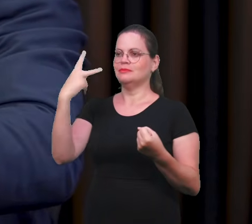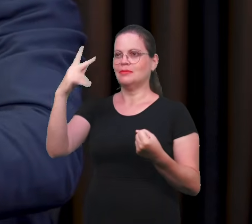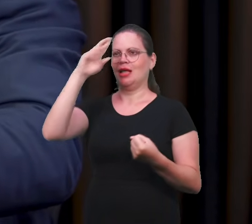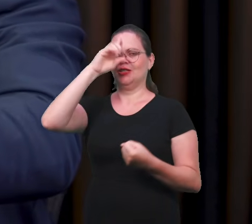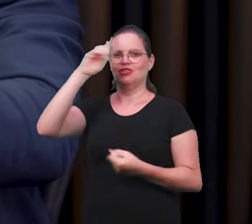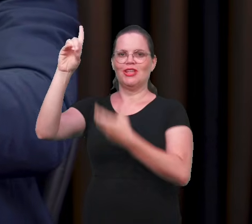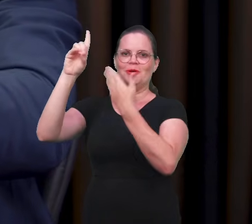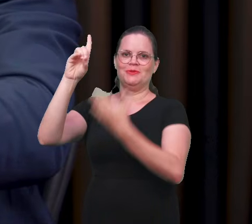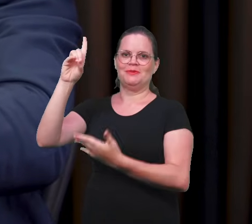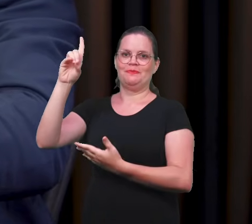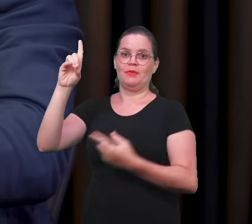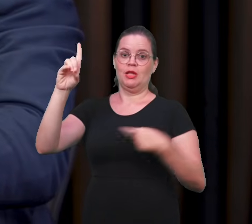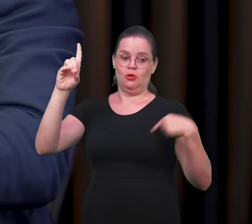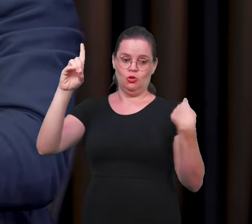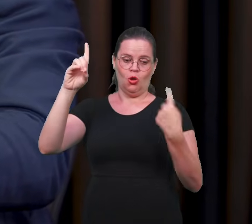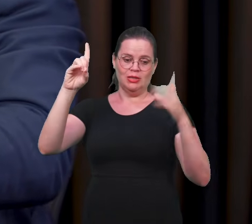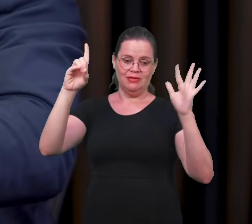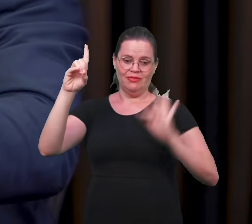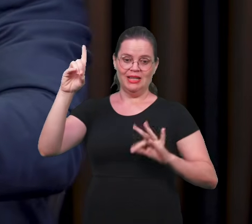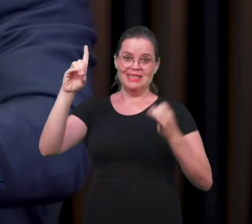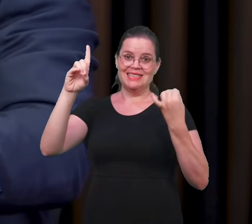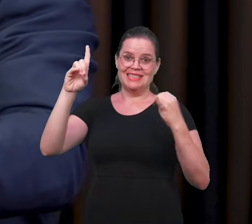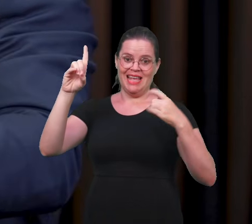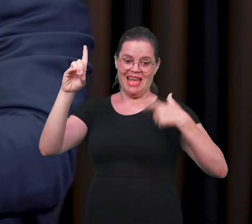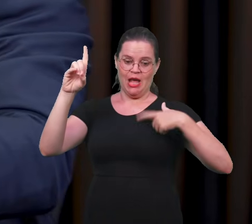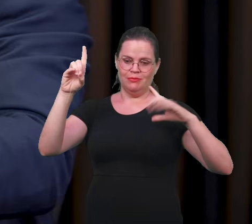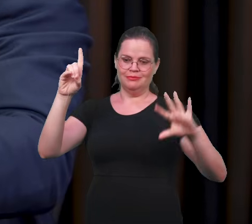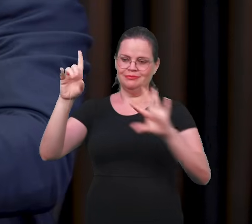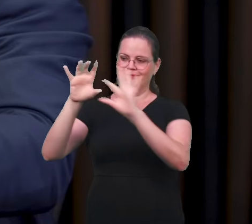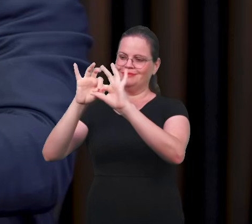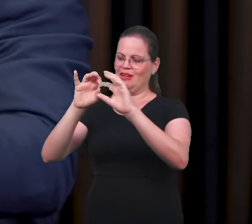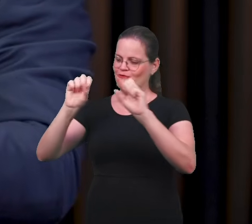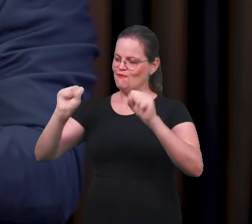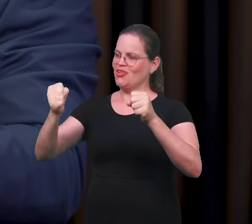força está em ti. Então nós